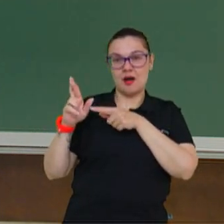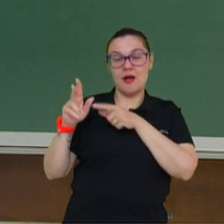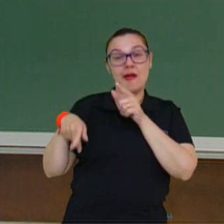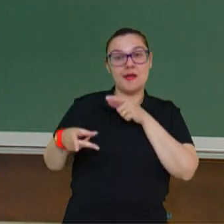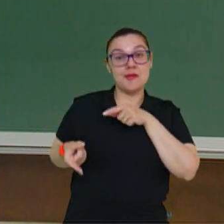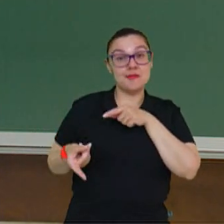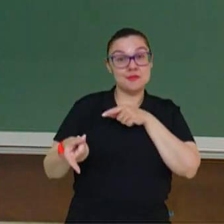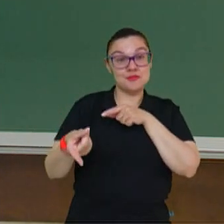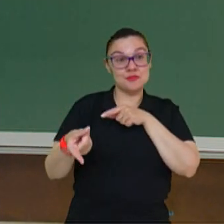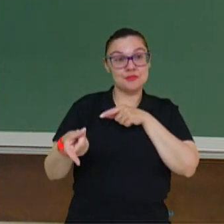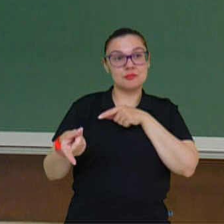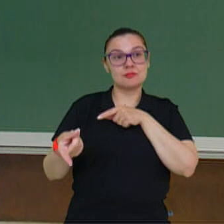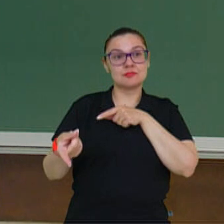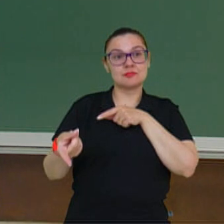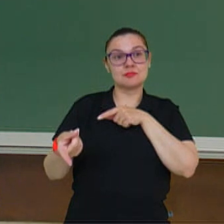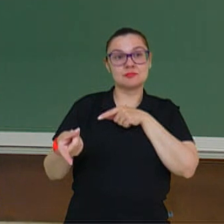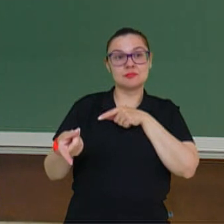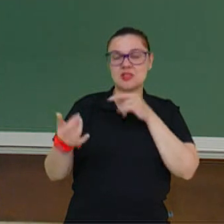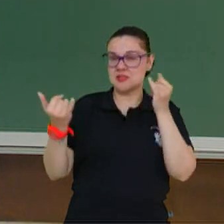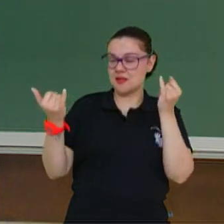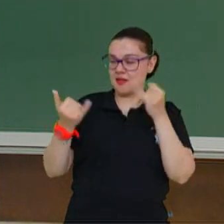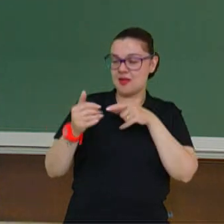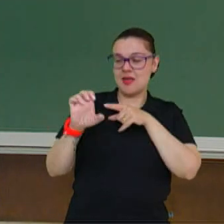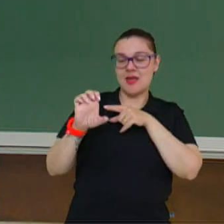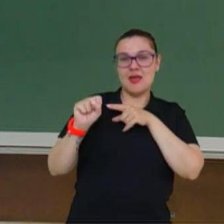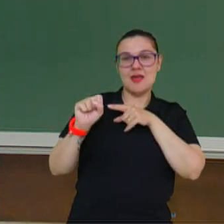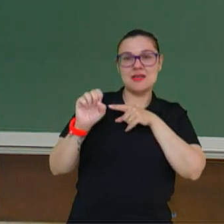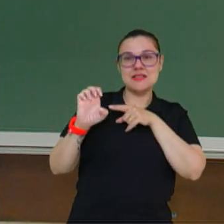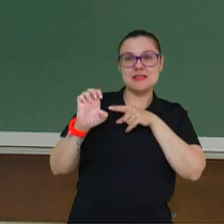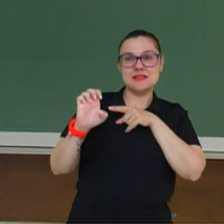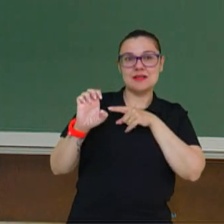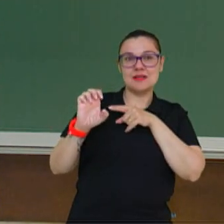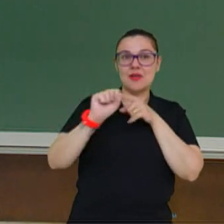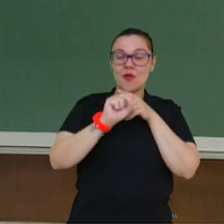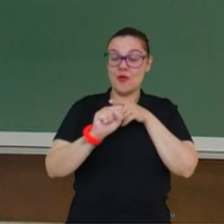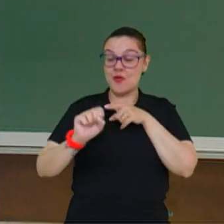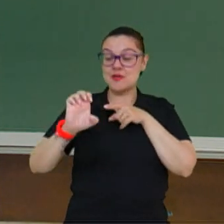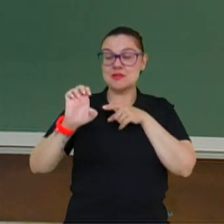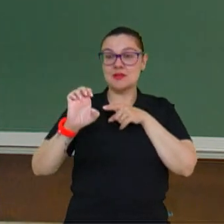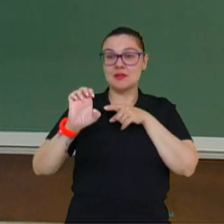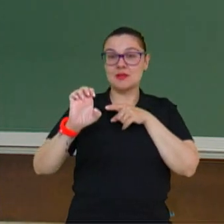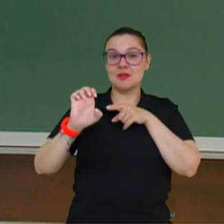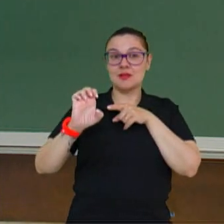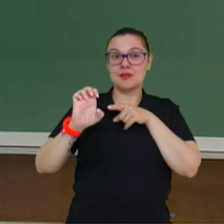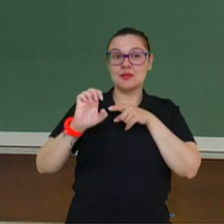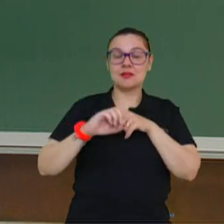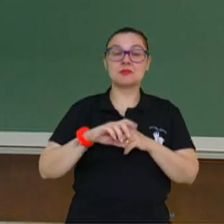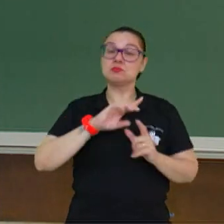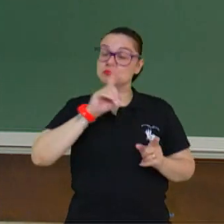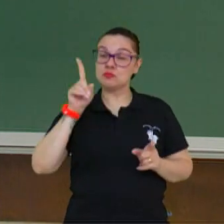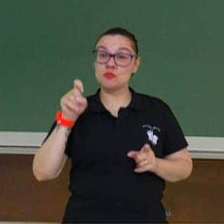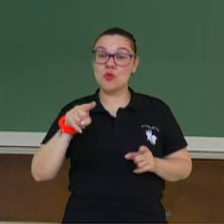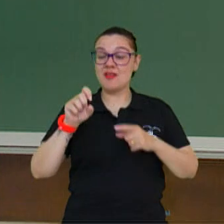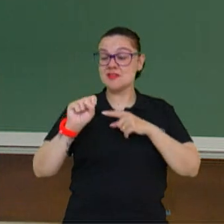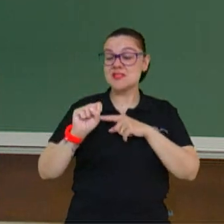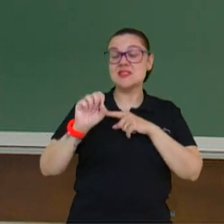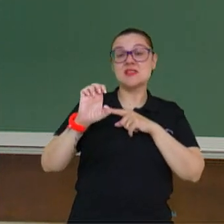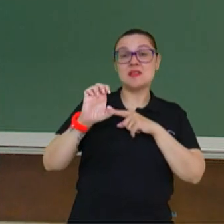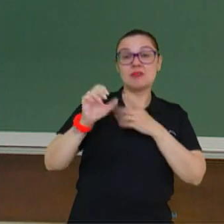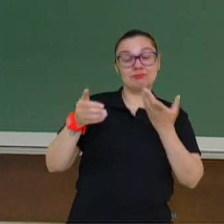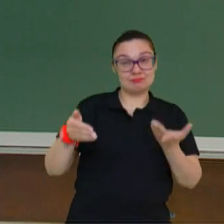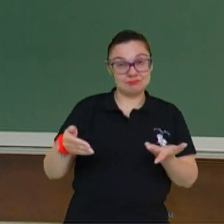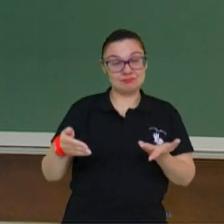infinitivo, meus amigos. Então, um infinitivo. Emagrecer-se aqui, ó, aqui é o pretérito imperfeito do subjuntivo. Não expressa incerteza?